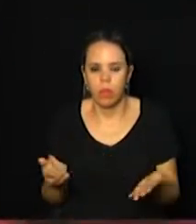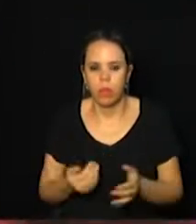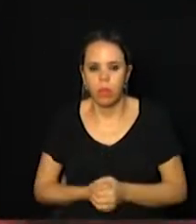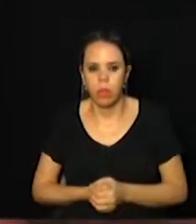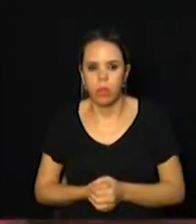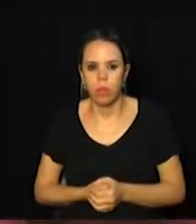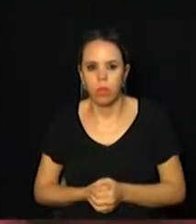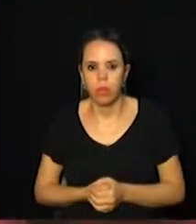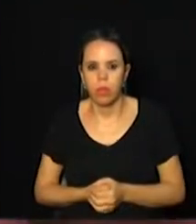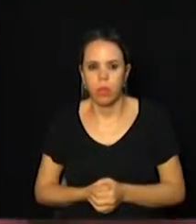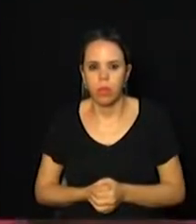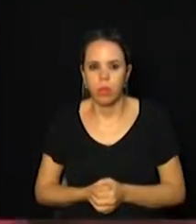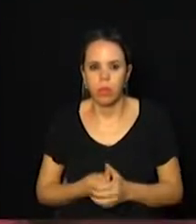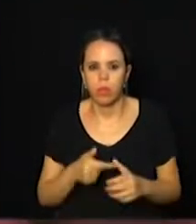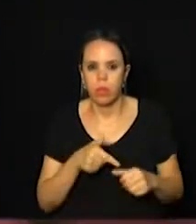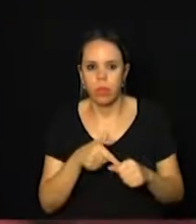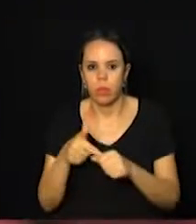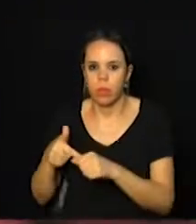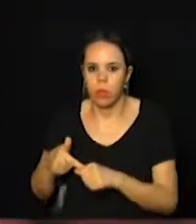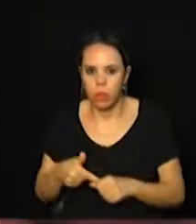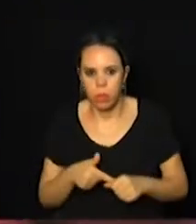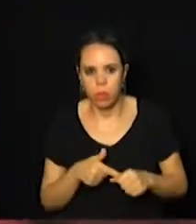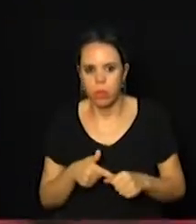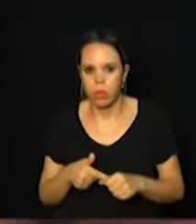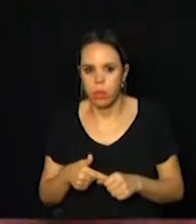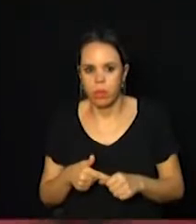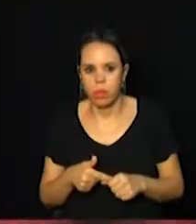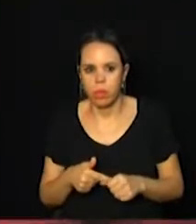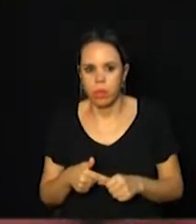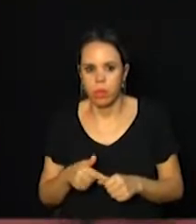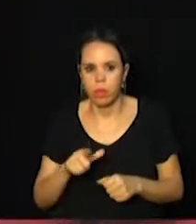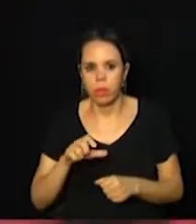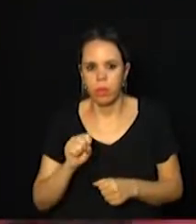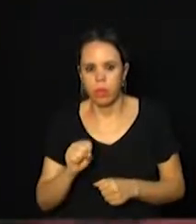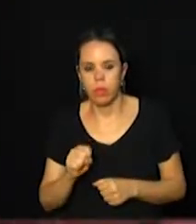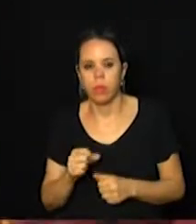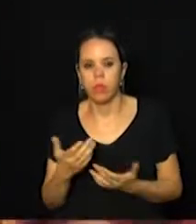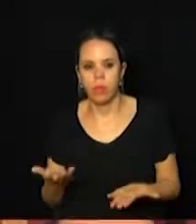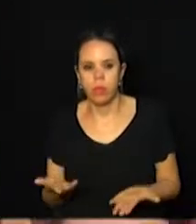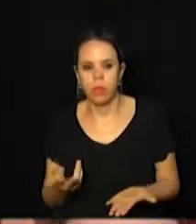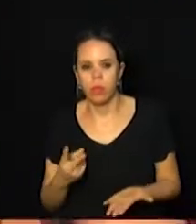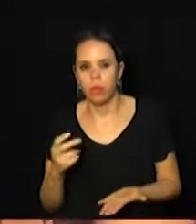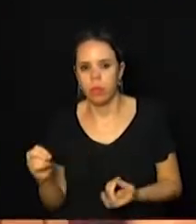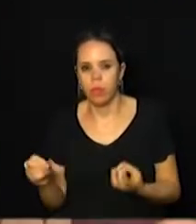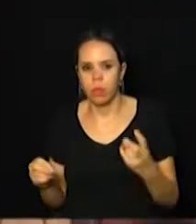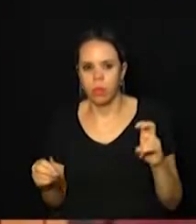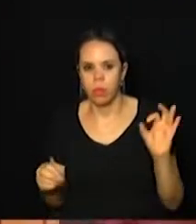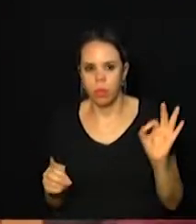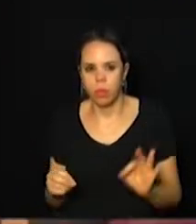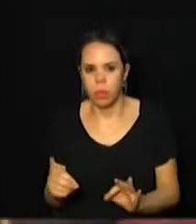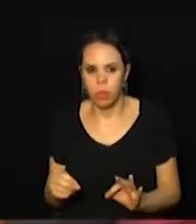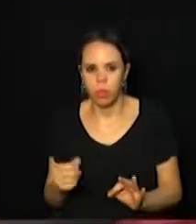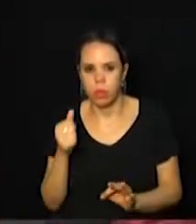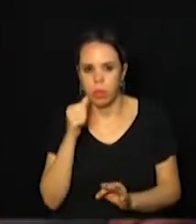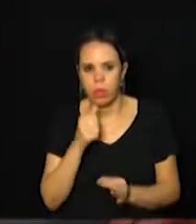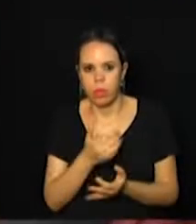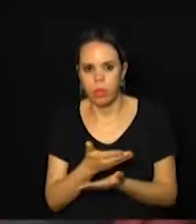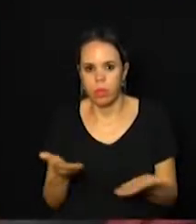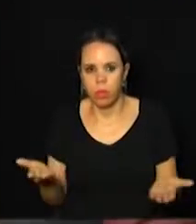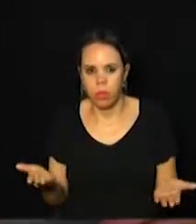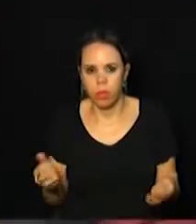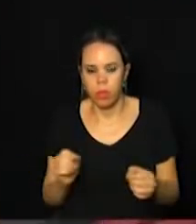decisão como frentista onde Segundo Os Arrais é de 20 a 25 porcento de mulheres